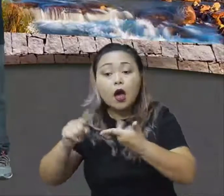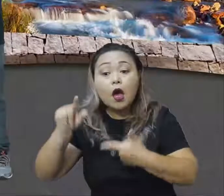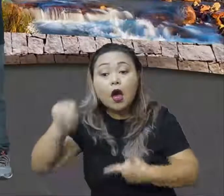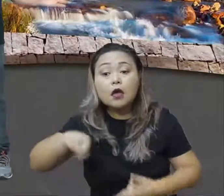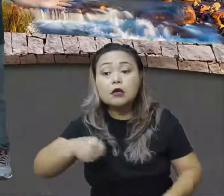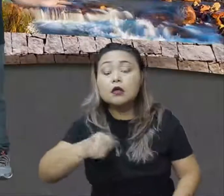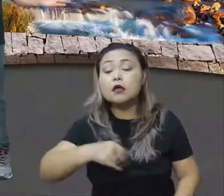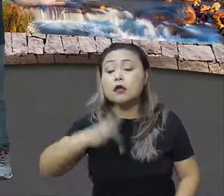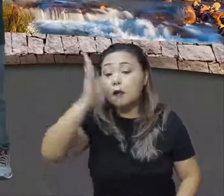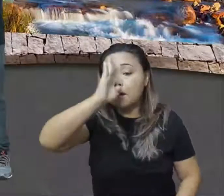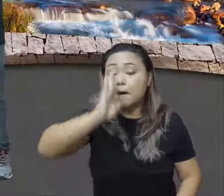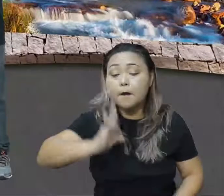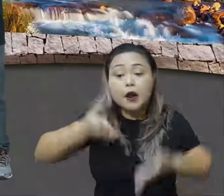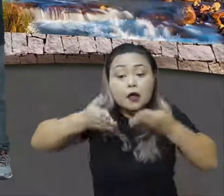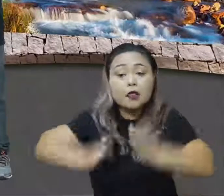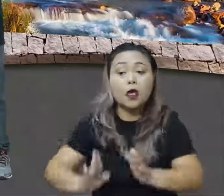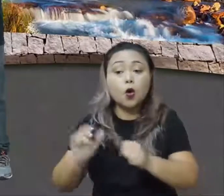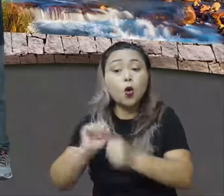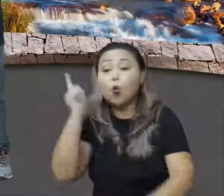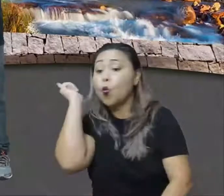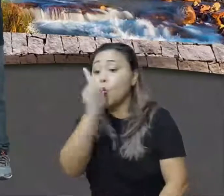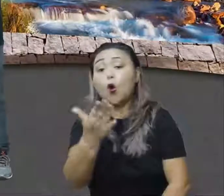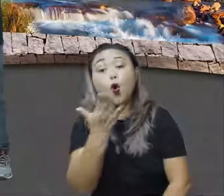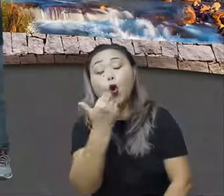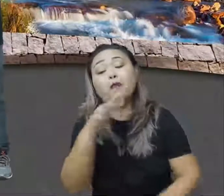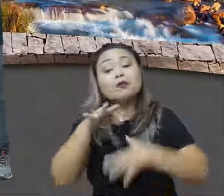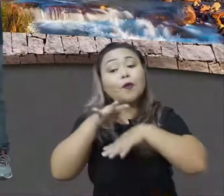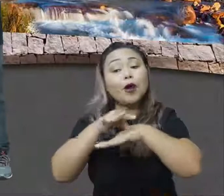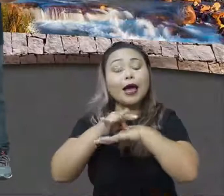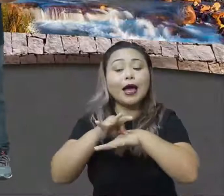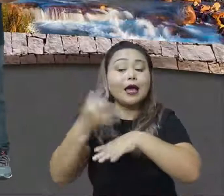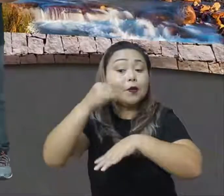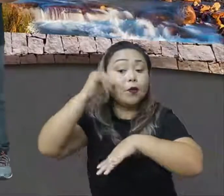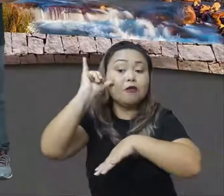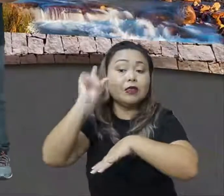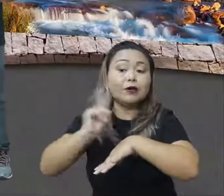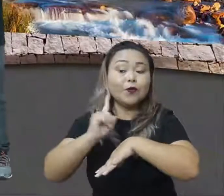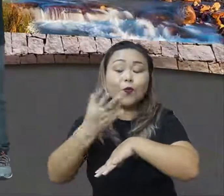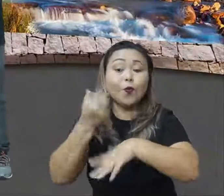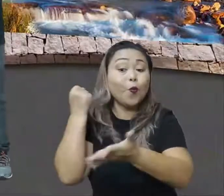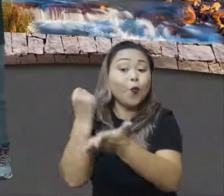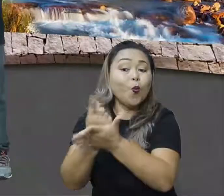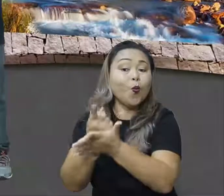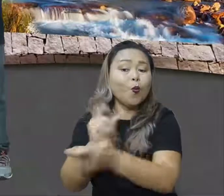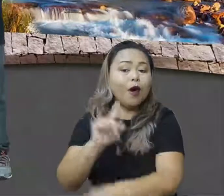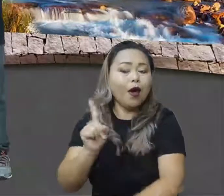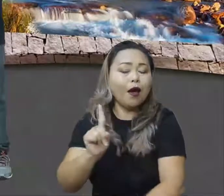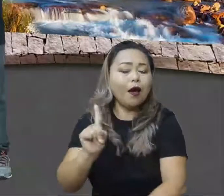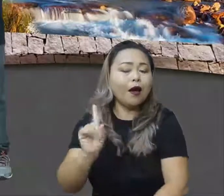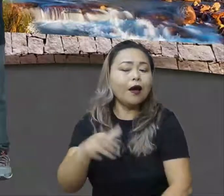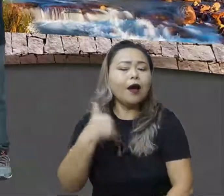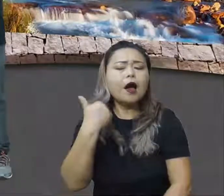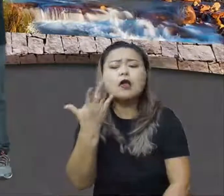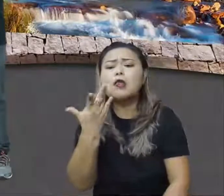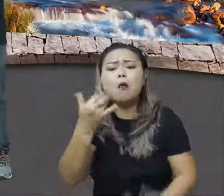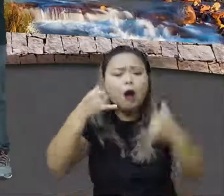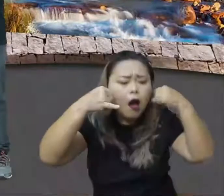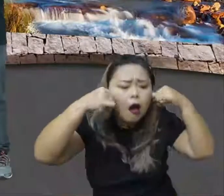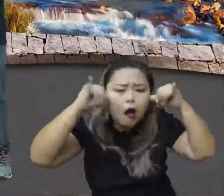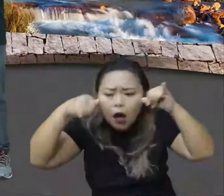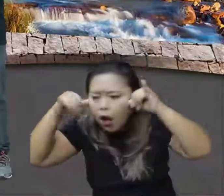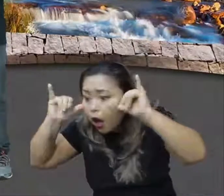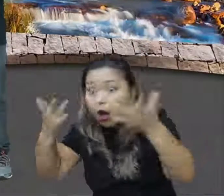conseguindo comer carne bovina. Portanto, por que criamos tanto